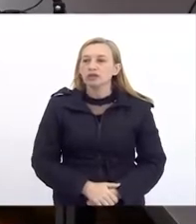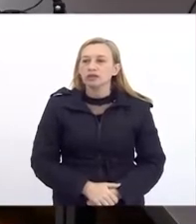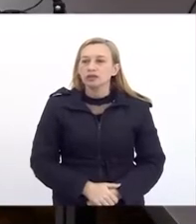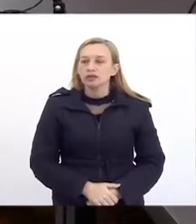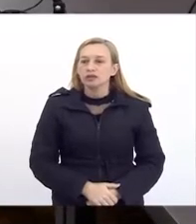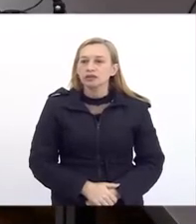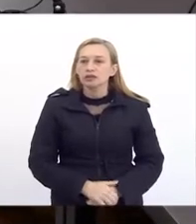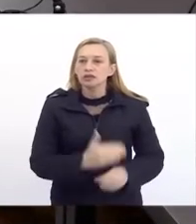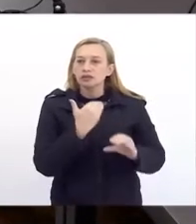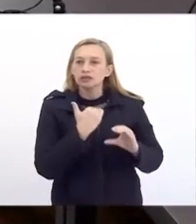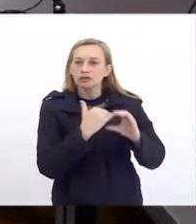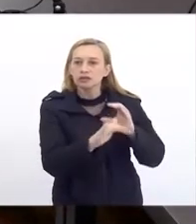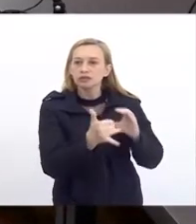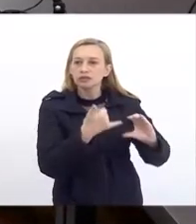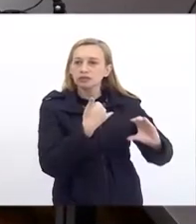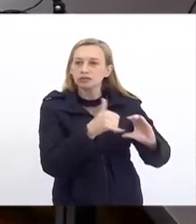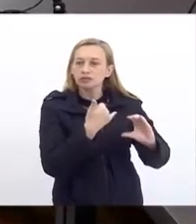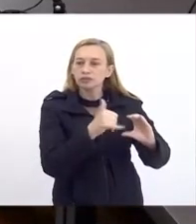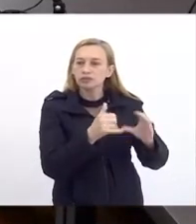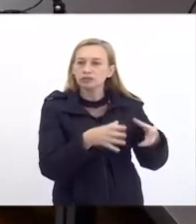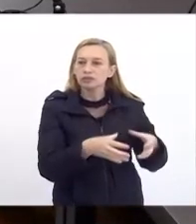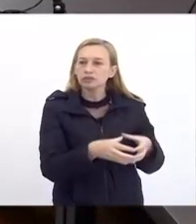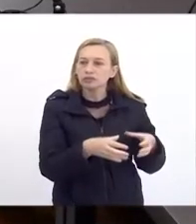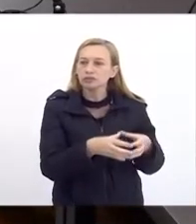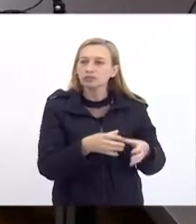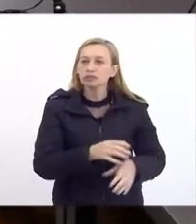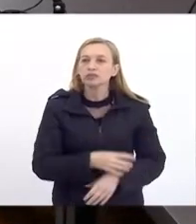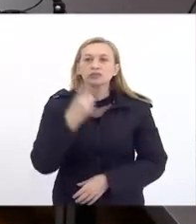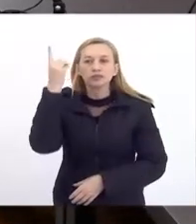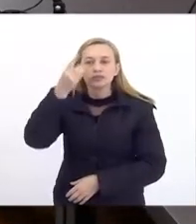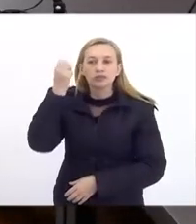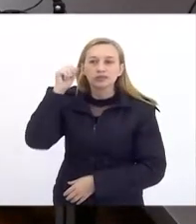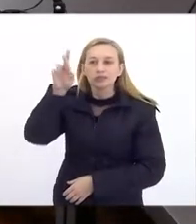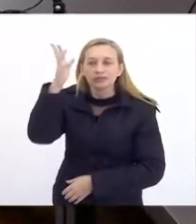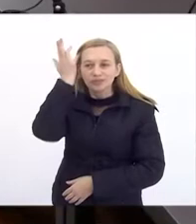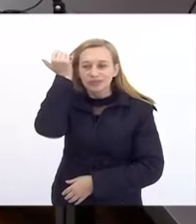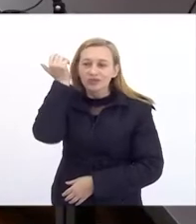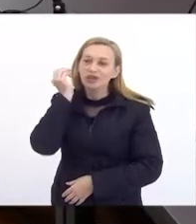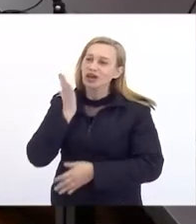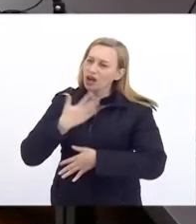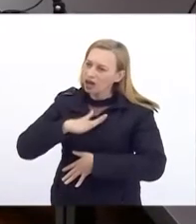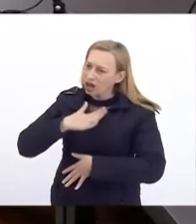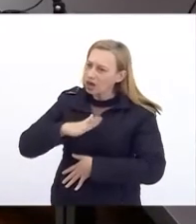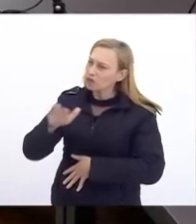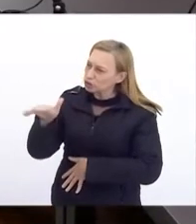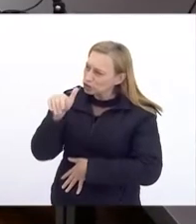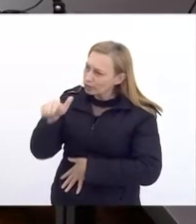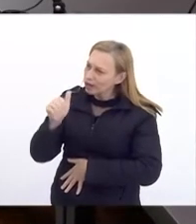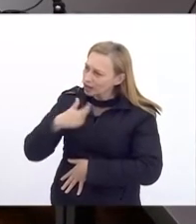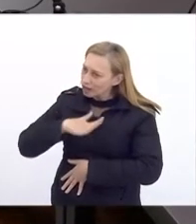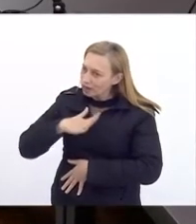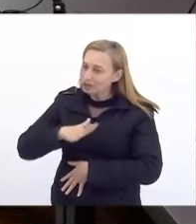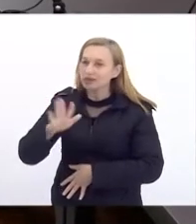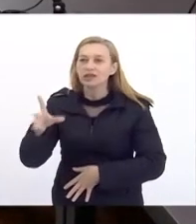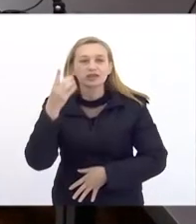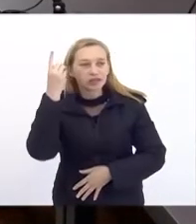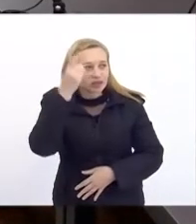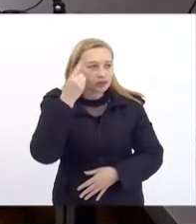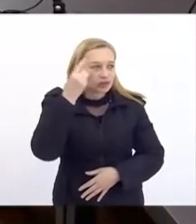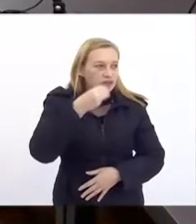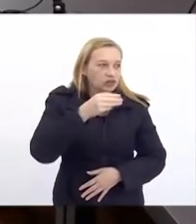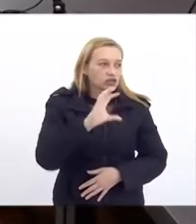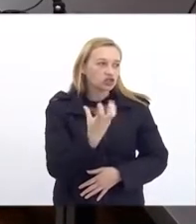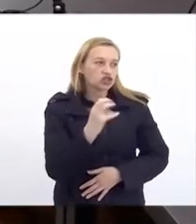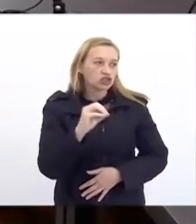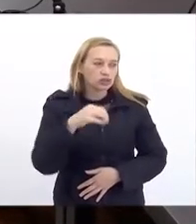mandou um zap. E o deputado Eliomar Coelho? Não, vou chamar. Estou dizendo, o deputado Chico Machado não